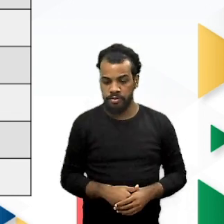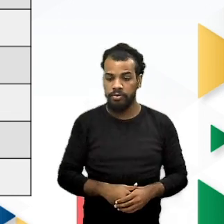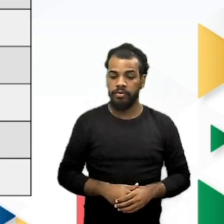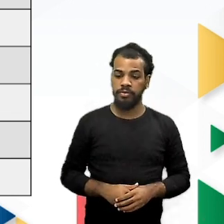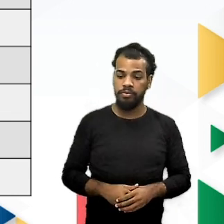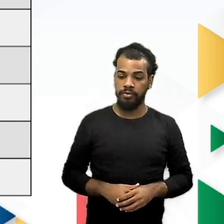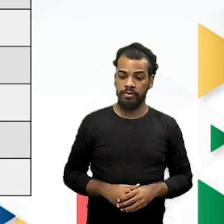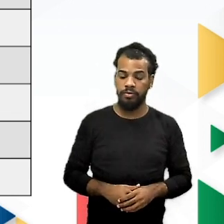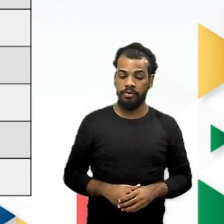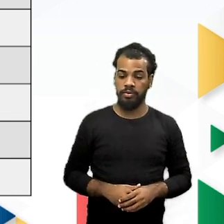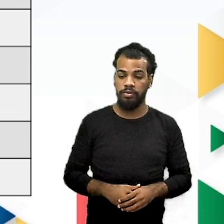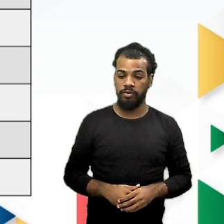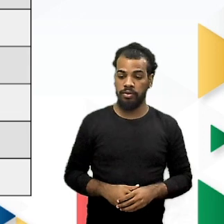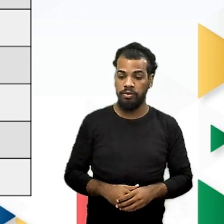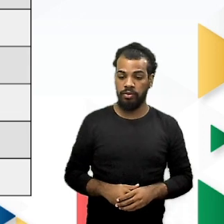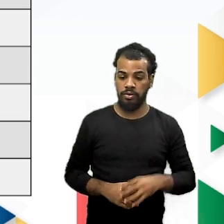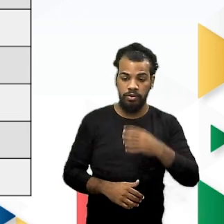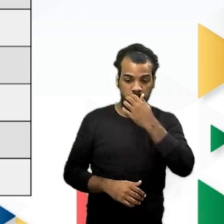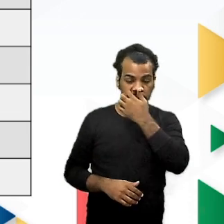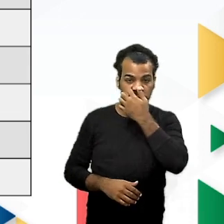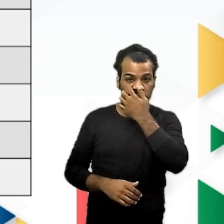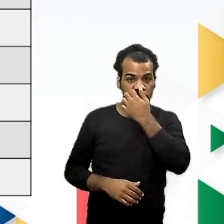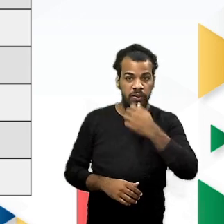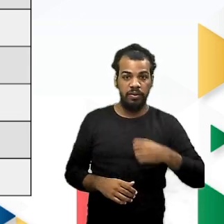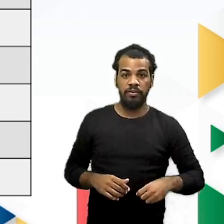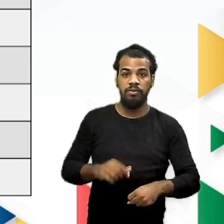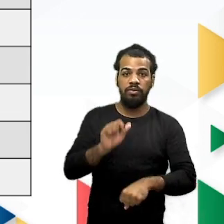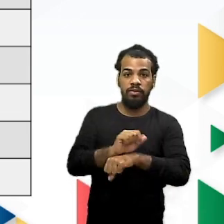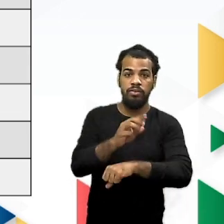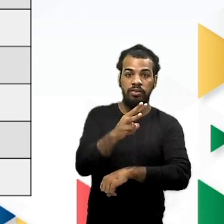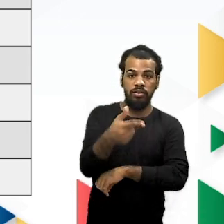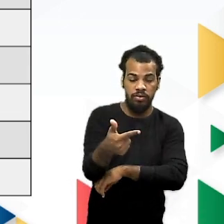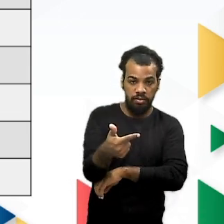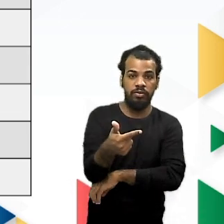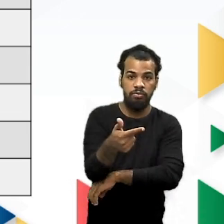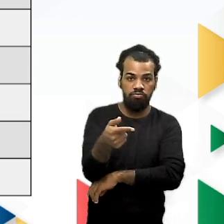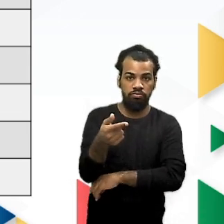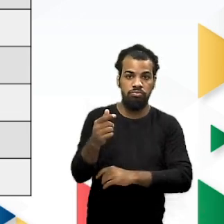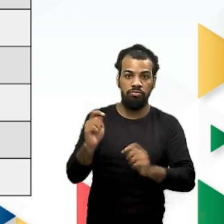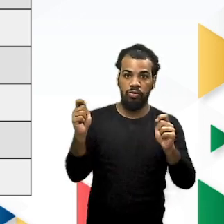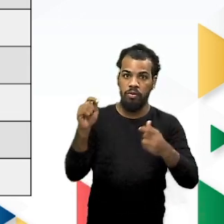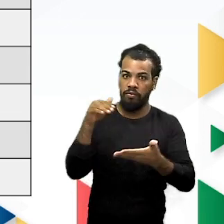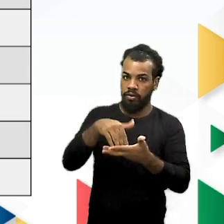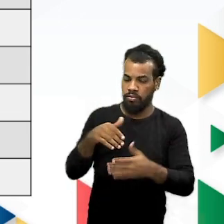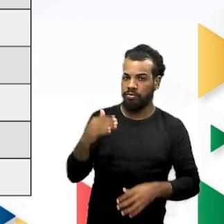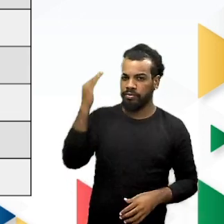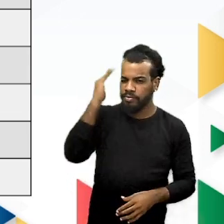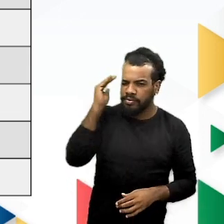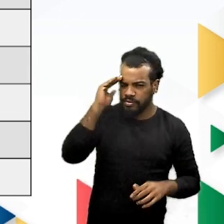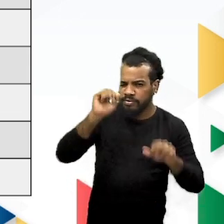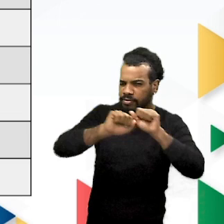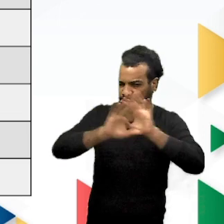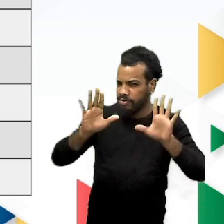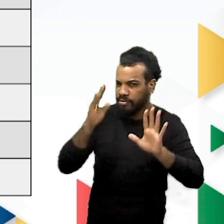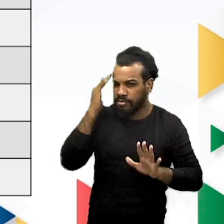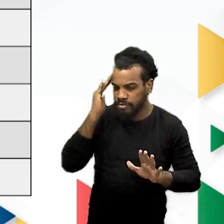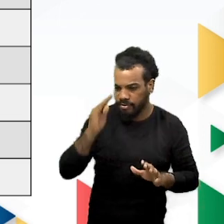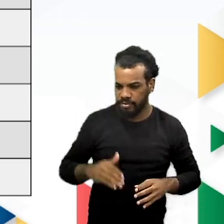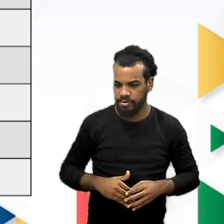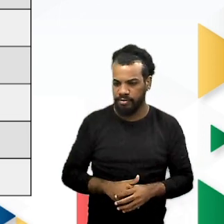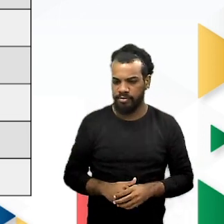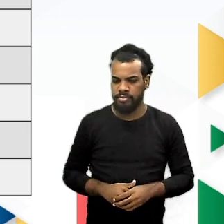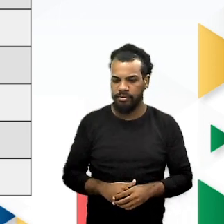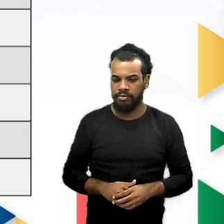no 32 e tivesse um ponto final, aí ela seria não recursiva, tranquilo? Deu para entender claramente? Recursiva quando os